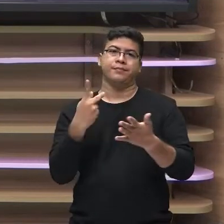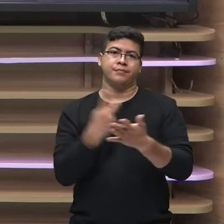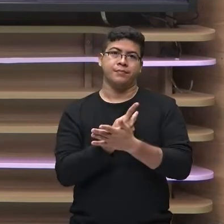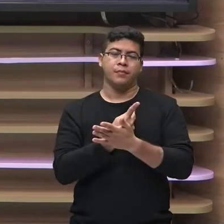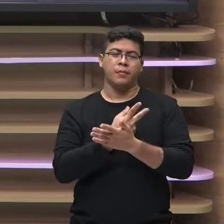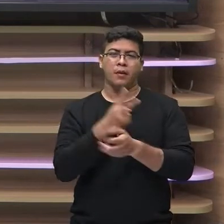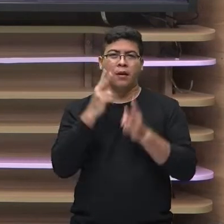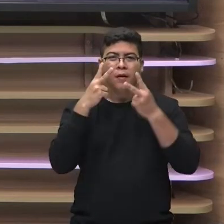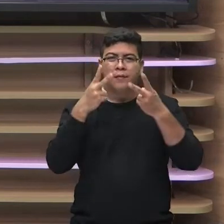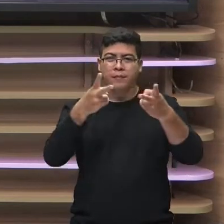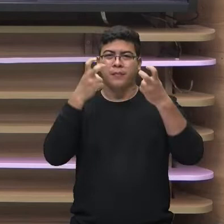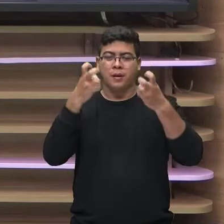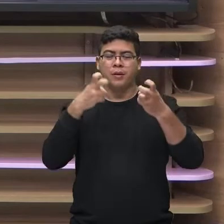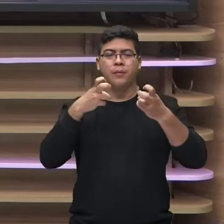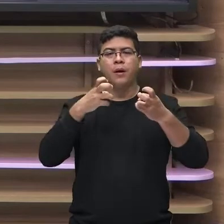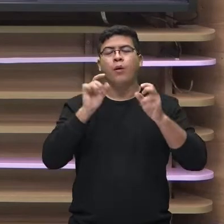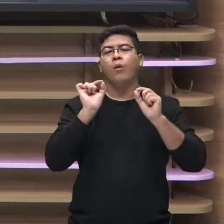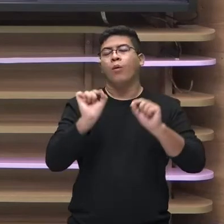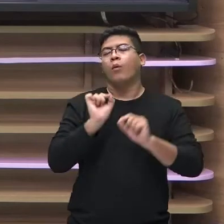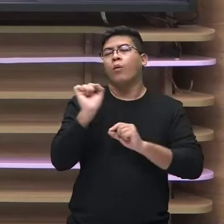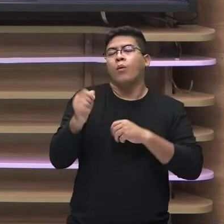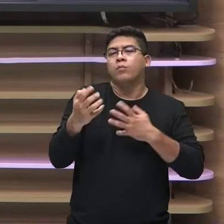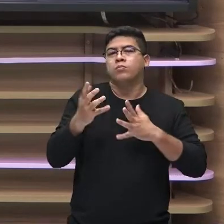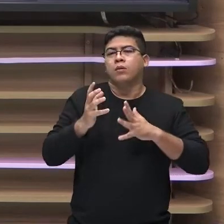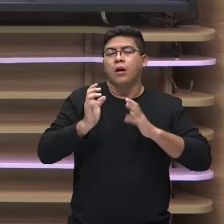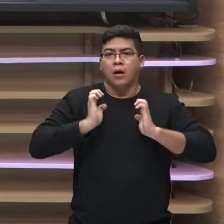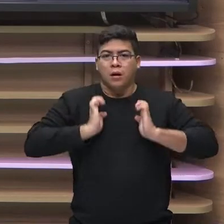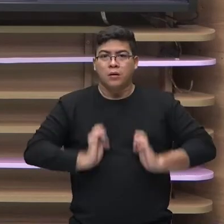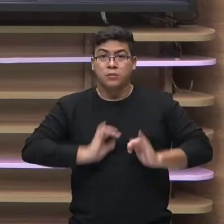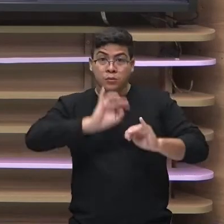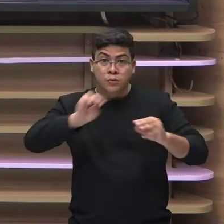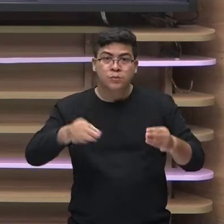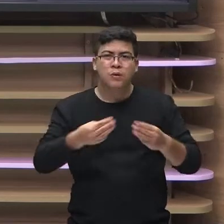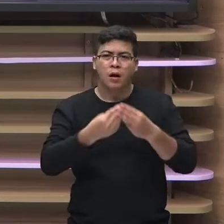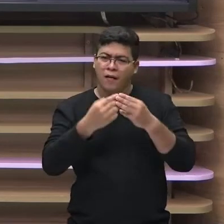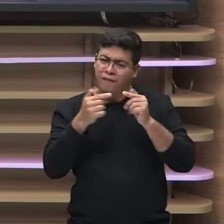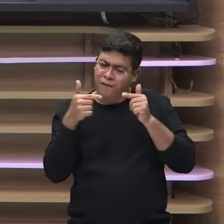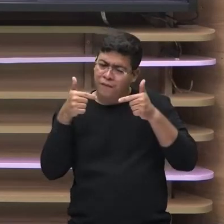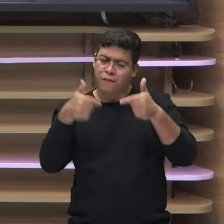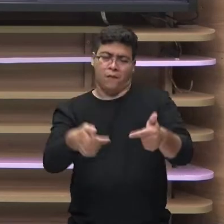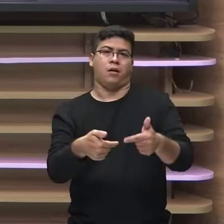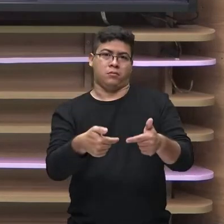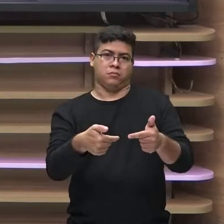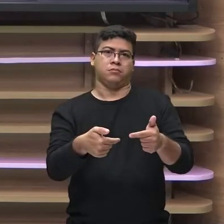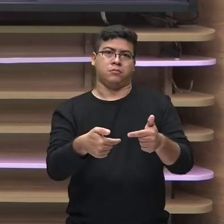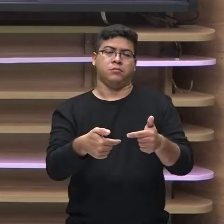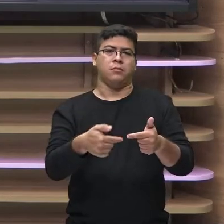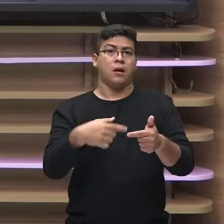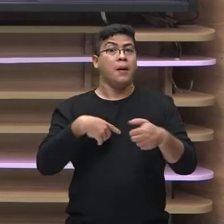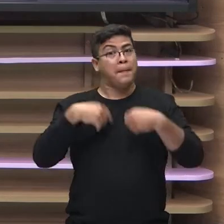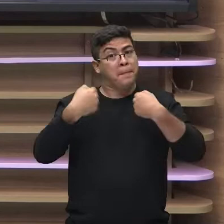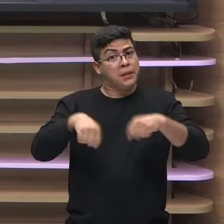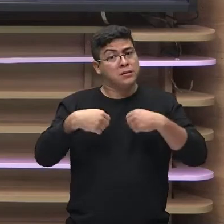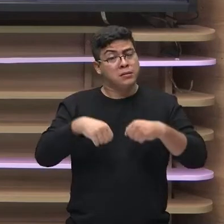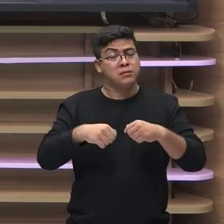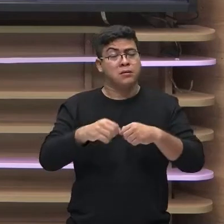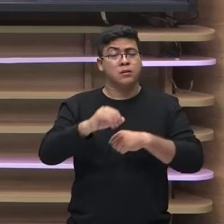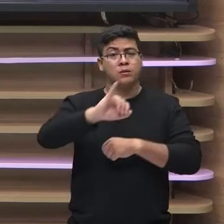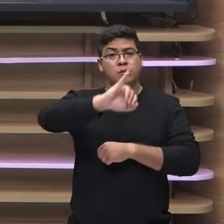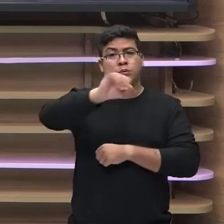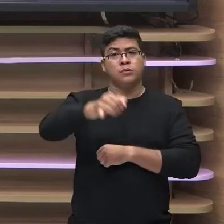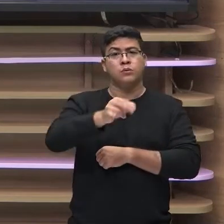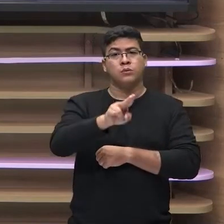forte, né? Assim como Deus é compassivo, a gente também deve ser compassivo, deve ser justo, mas compassivo.